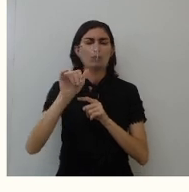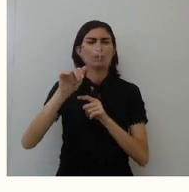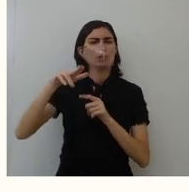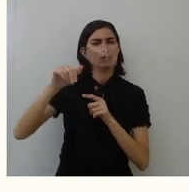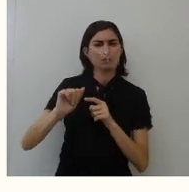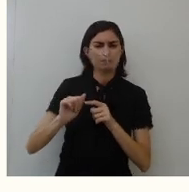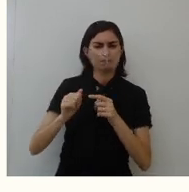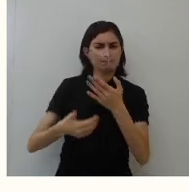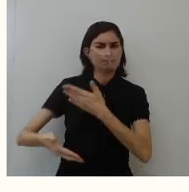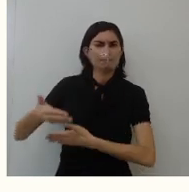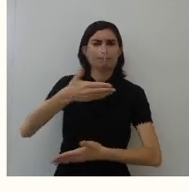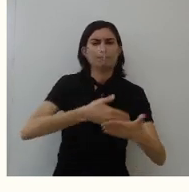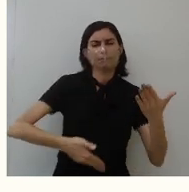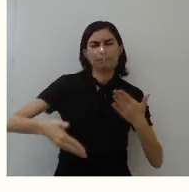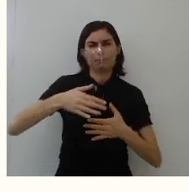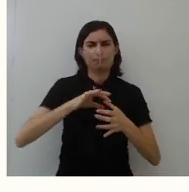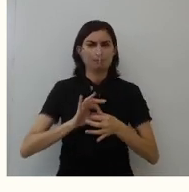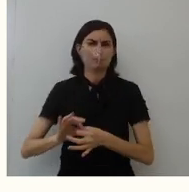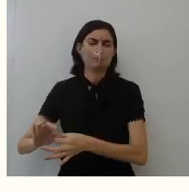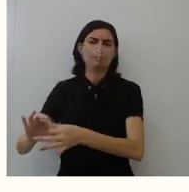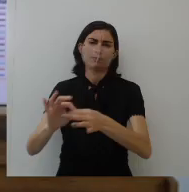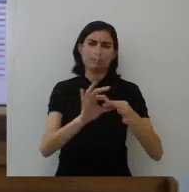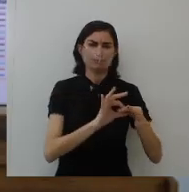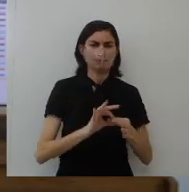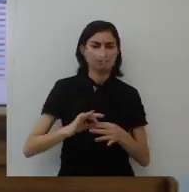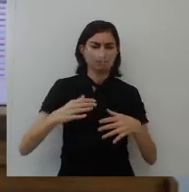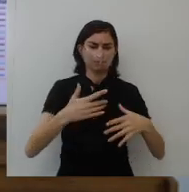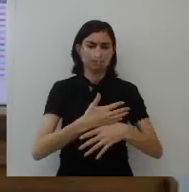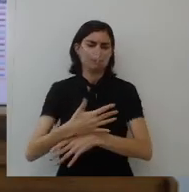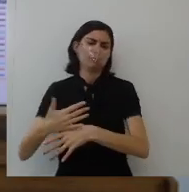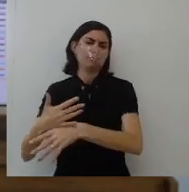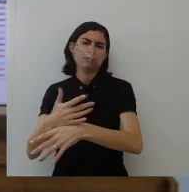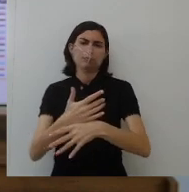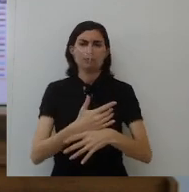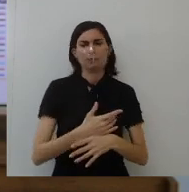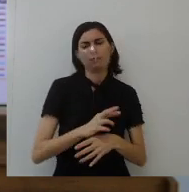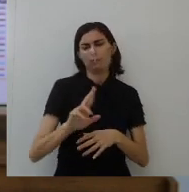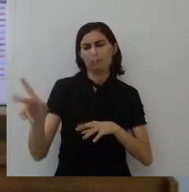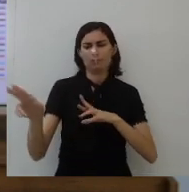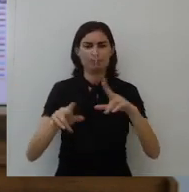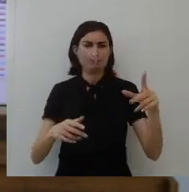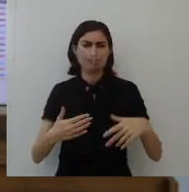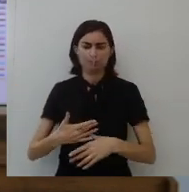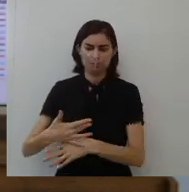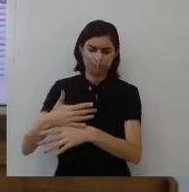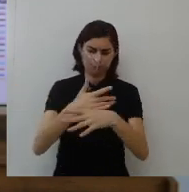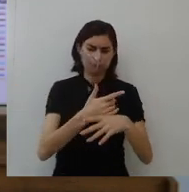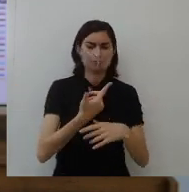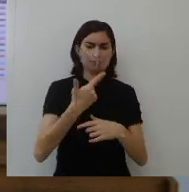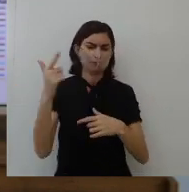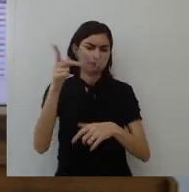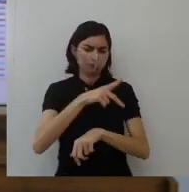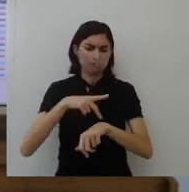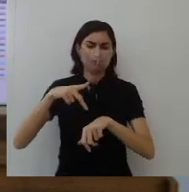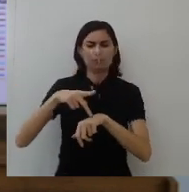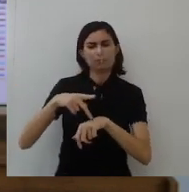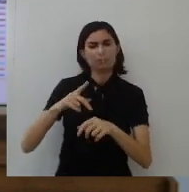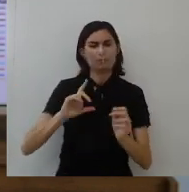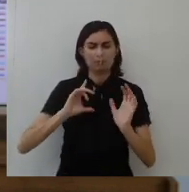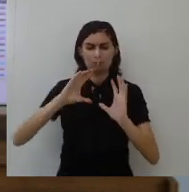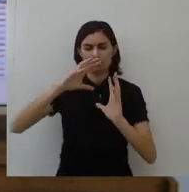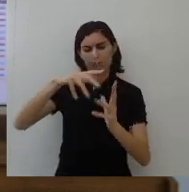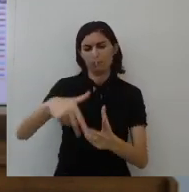essa interligação entre uma cidade, entre várias cidades, uma cidade e outra do país, ou até mesmo do